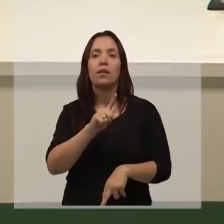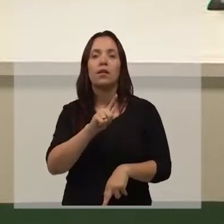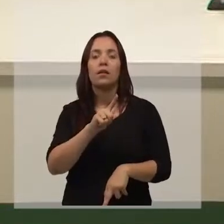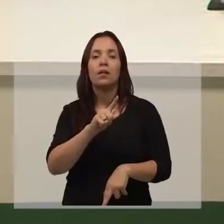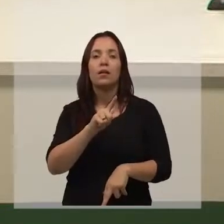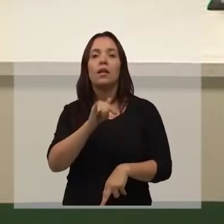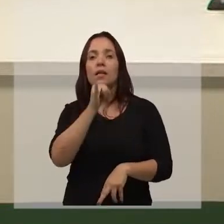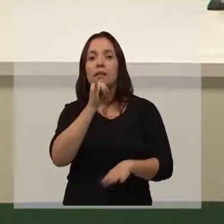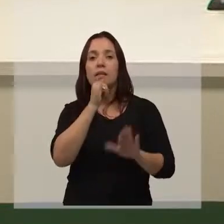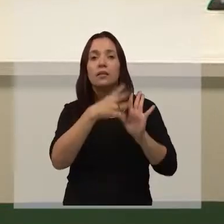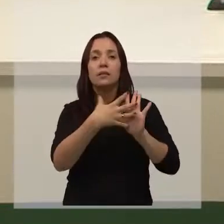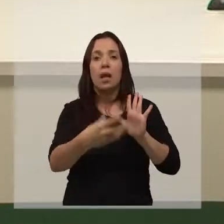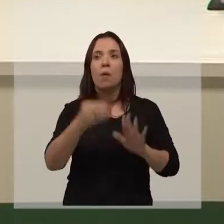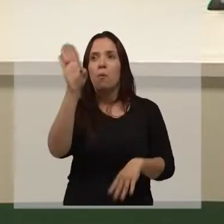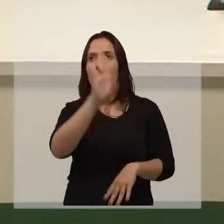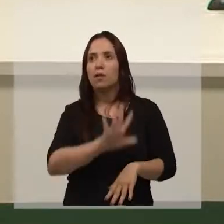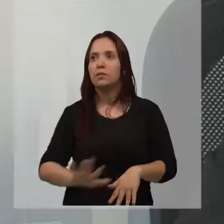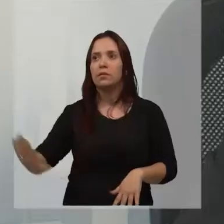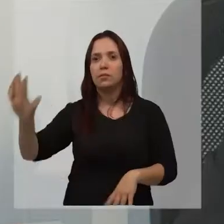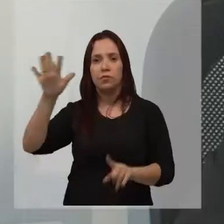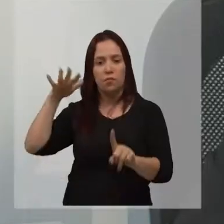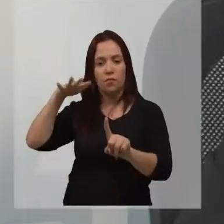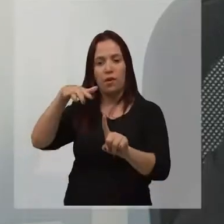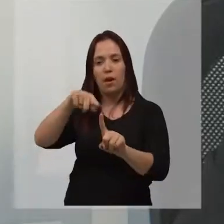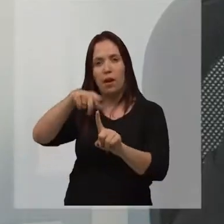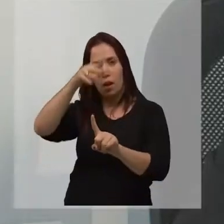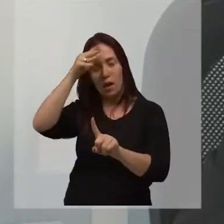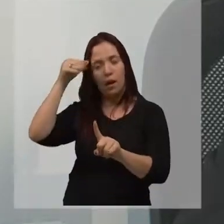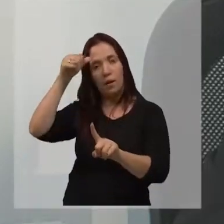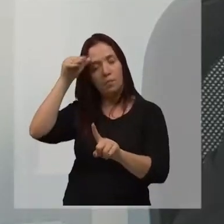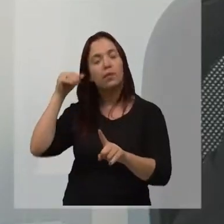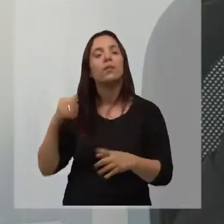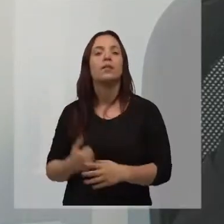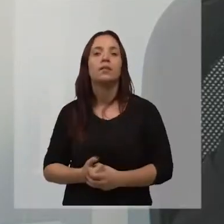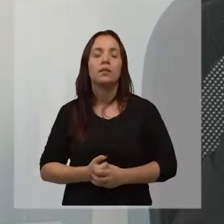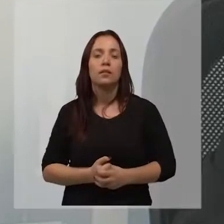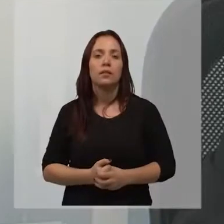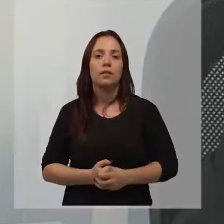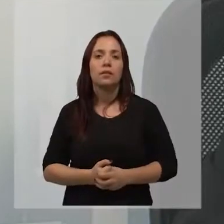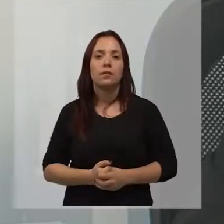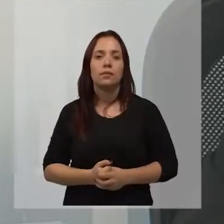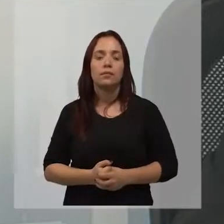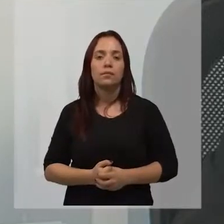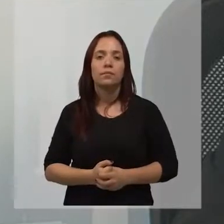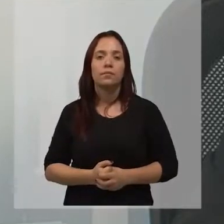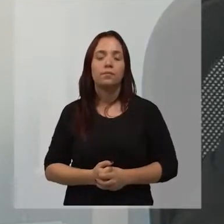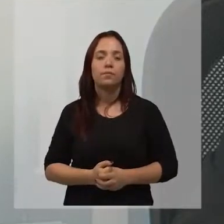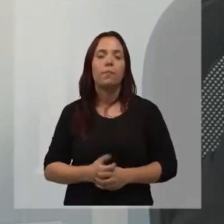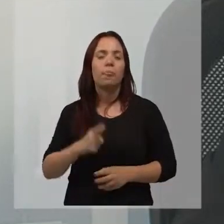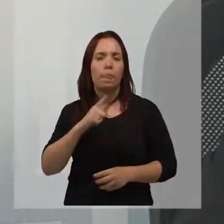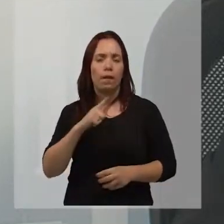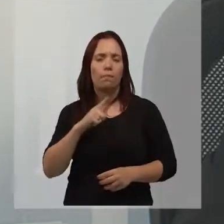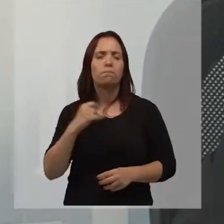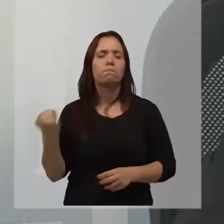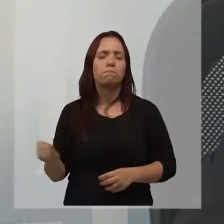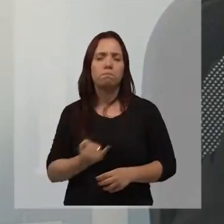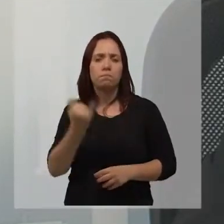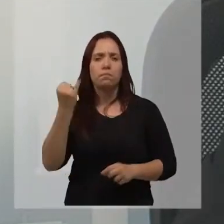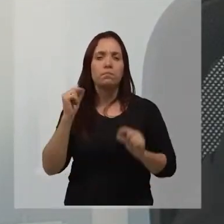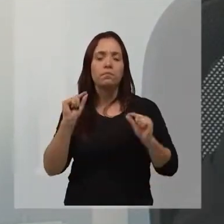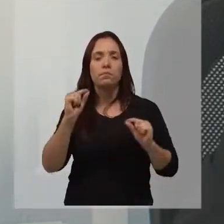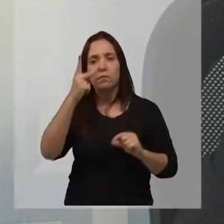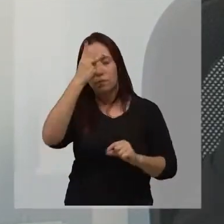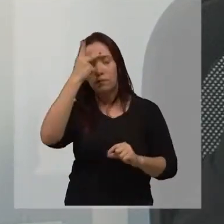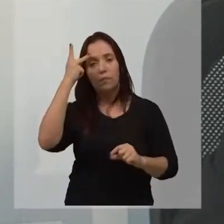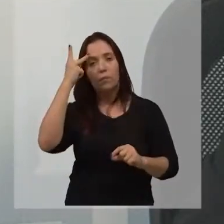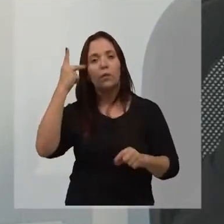exemplo para o Brasil, né? Sem dúvida, e de alguma maneira, há um detalhe aí que os comentaristas políticos não estão